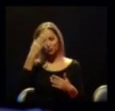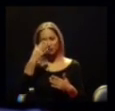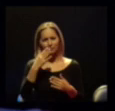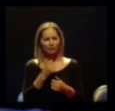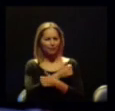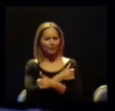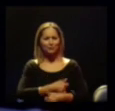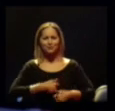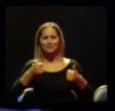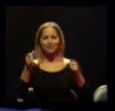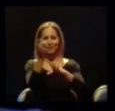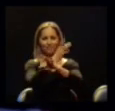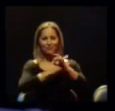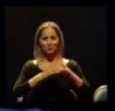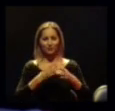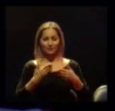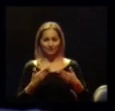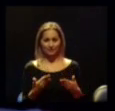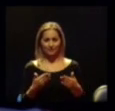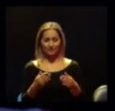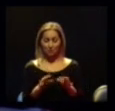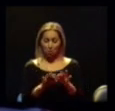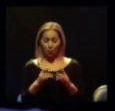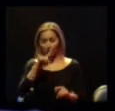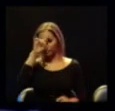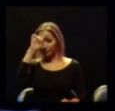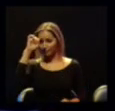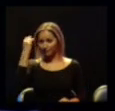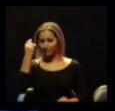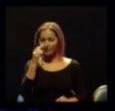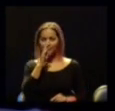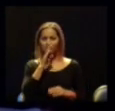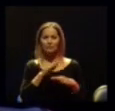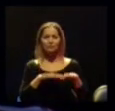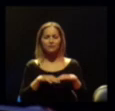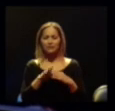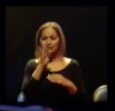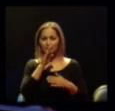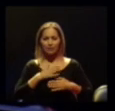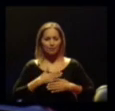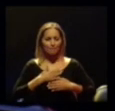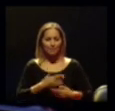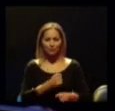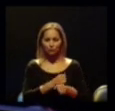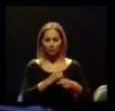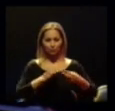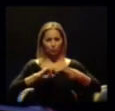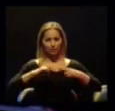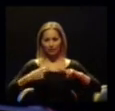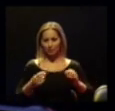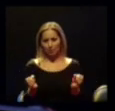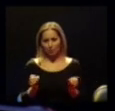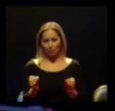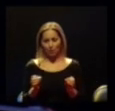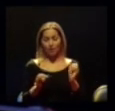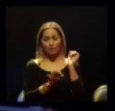cidade europeia. Assim como seria muito difícil fazê-la sem o empenho dos trabalhadores da Câmara Municipal e das